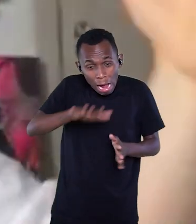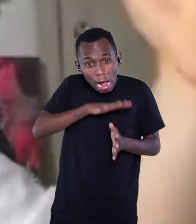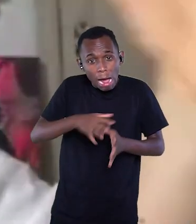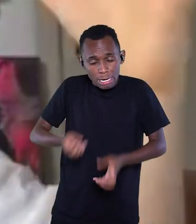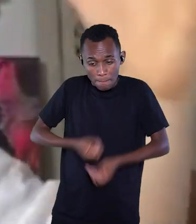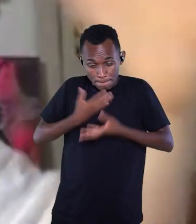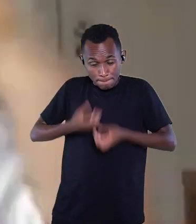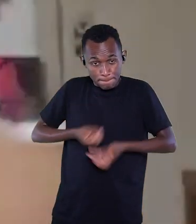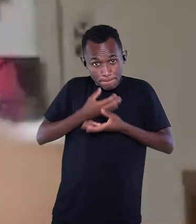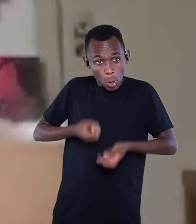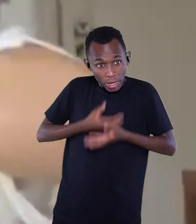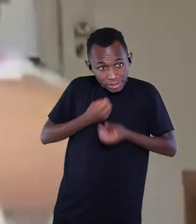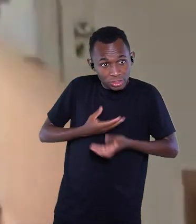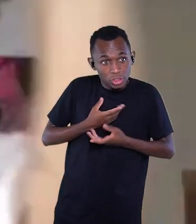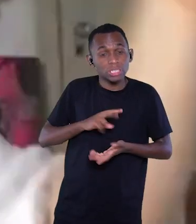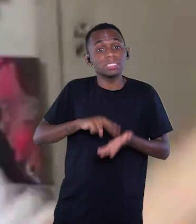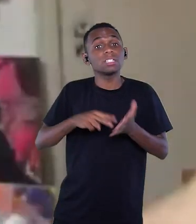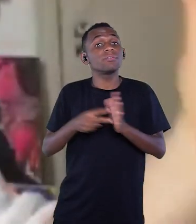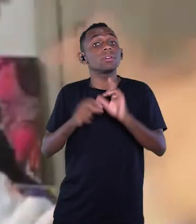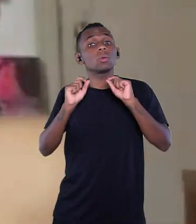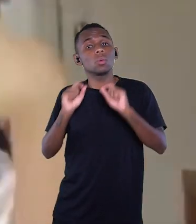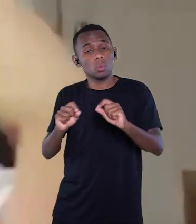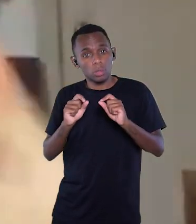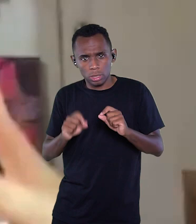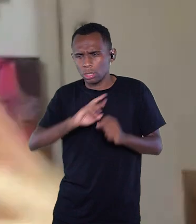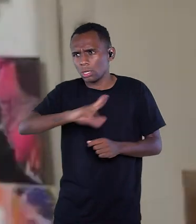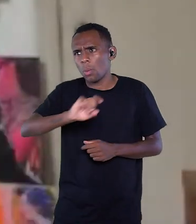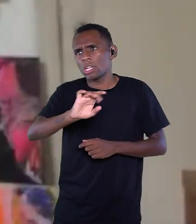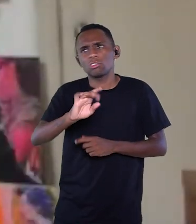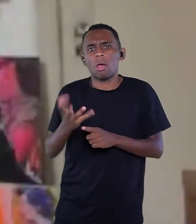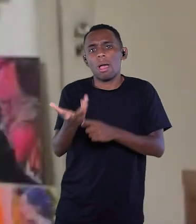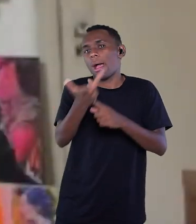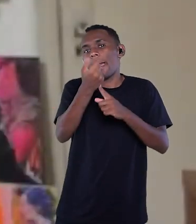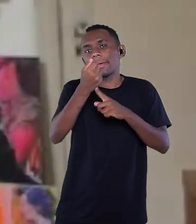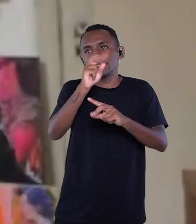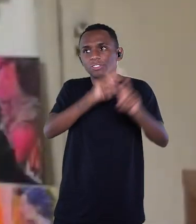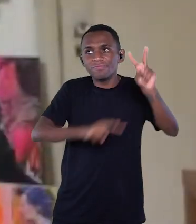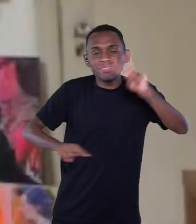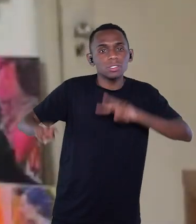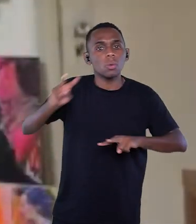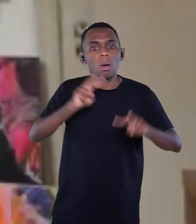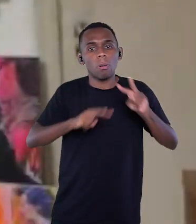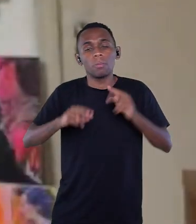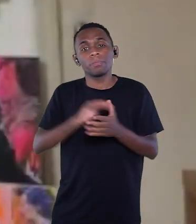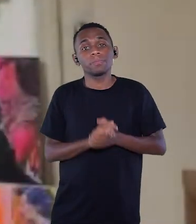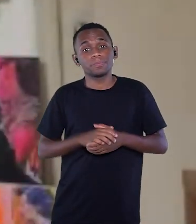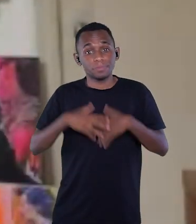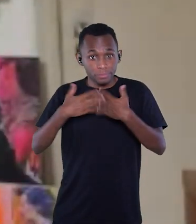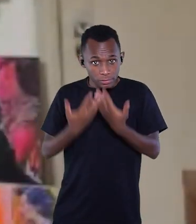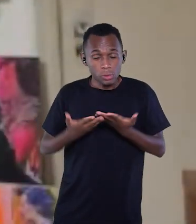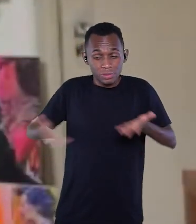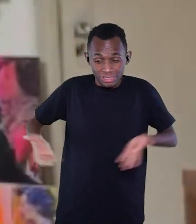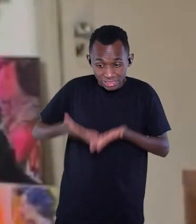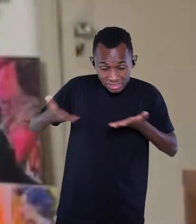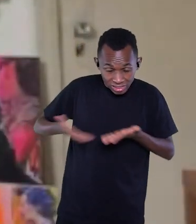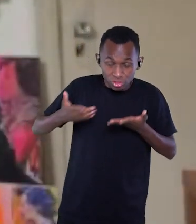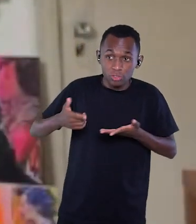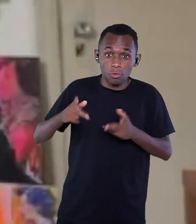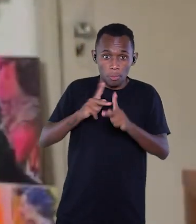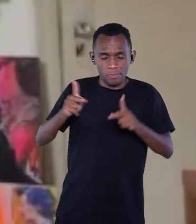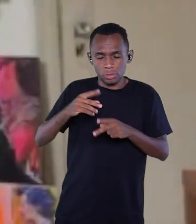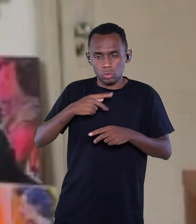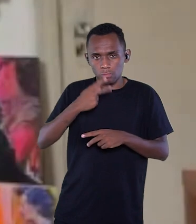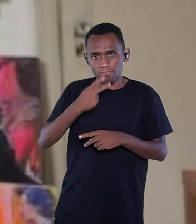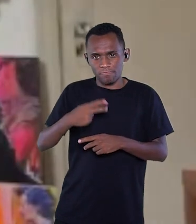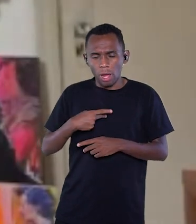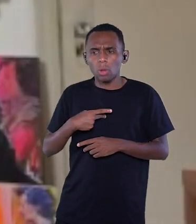entre aspas, né? Assim, a poética nesse sentido amplo, que não é só artes visuais. Mas esse professor, por exemplo, essa provocação que ele me faz, eu